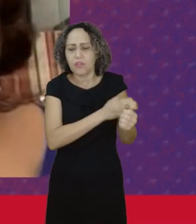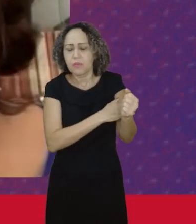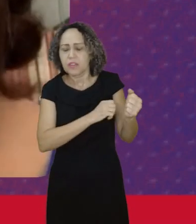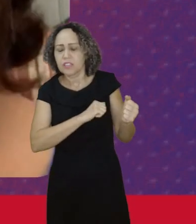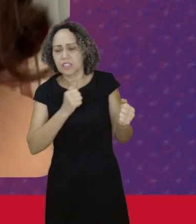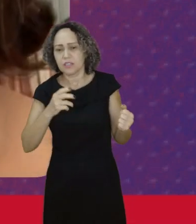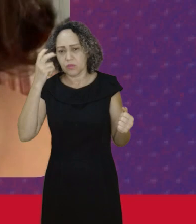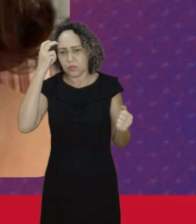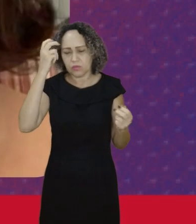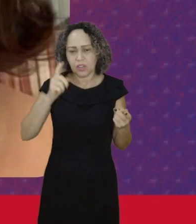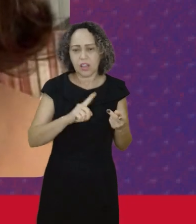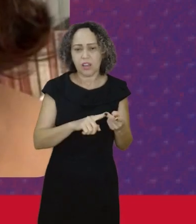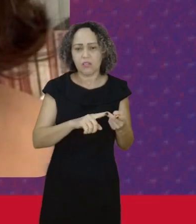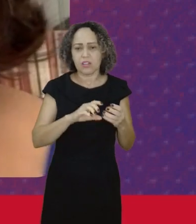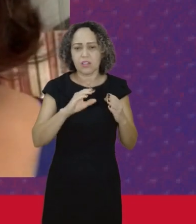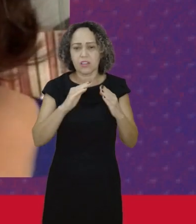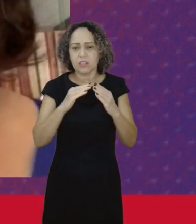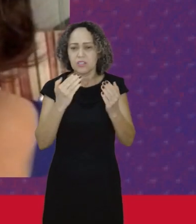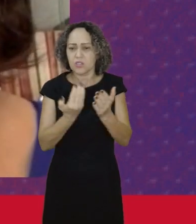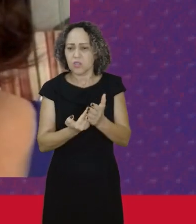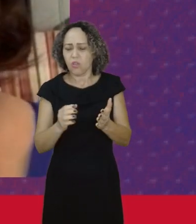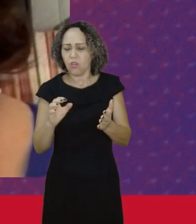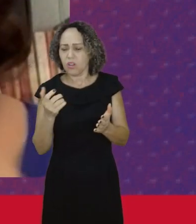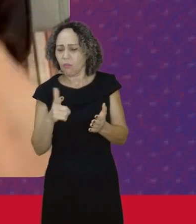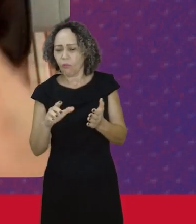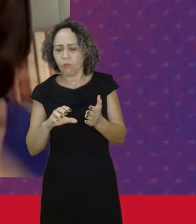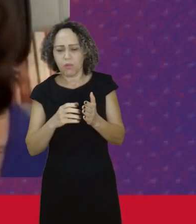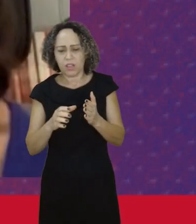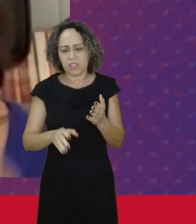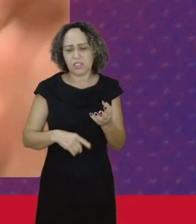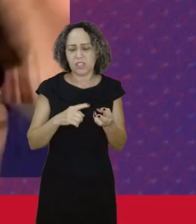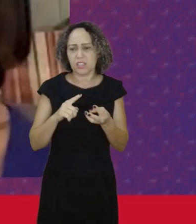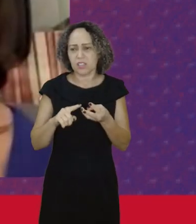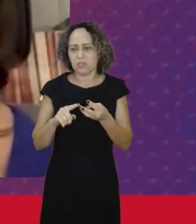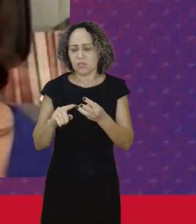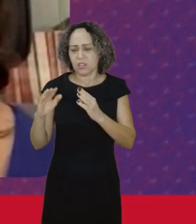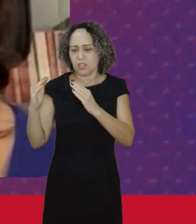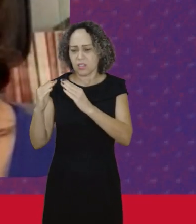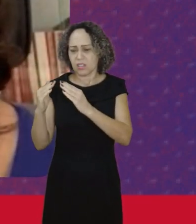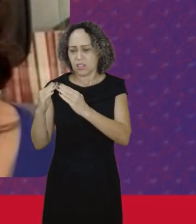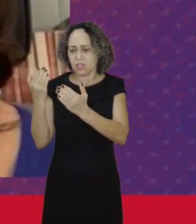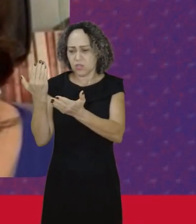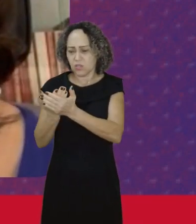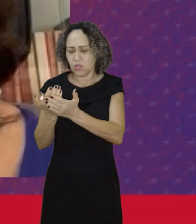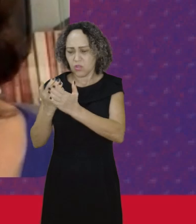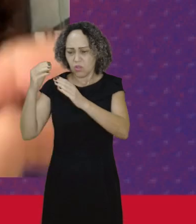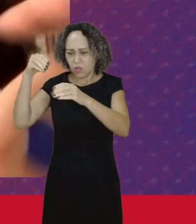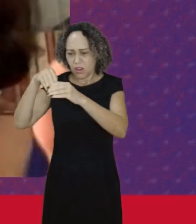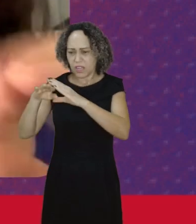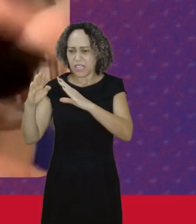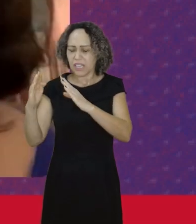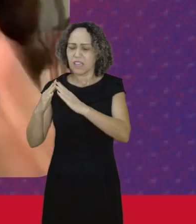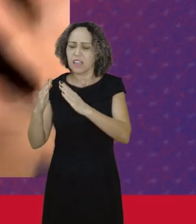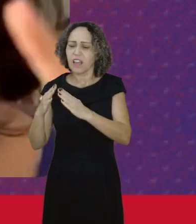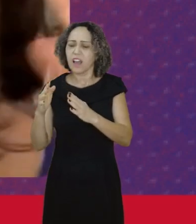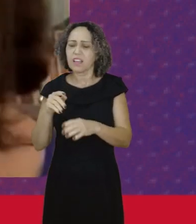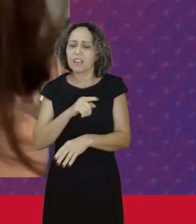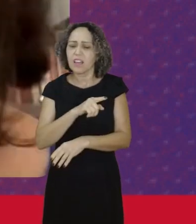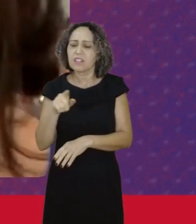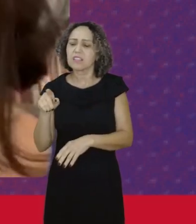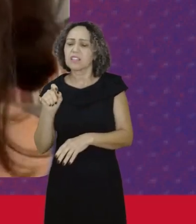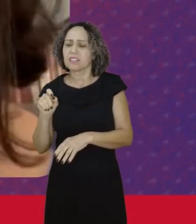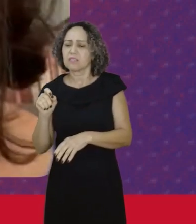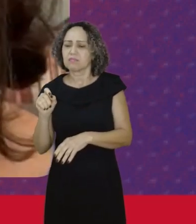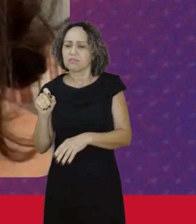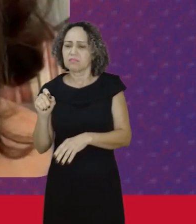a educação doméstica, elas recriam a imagem do inimigo interno. E quem é, entre